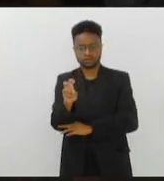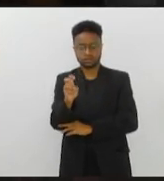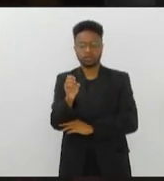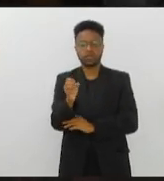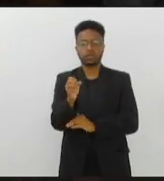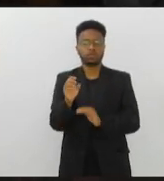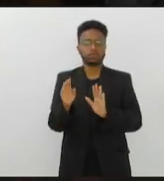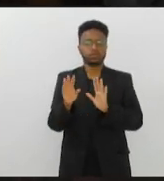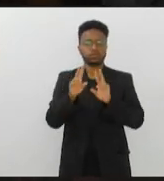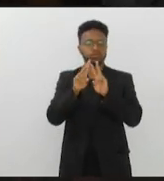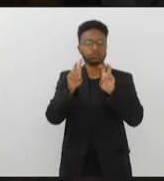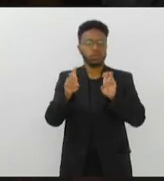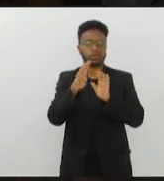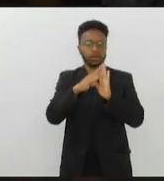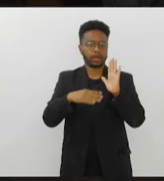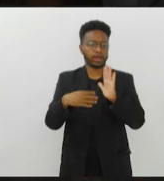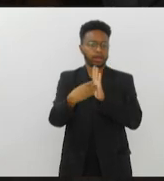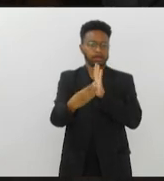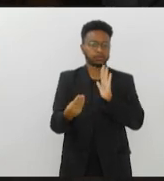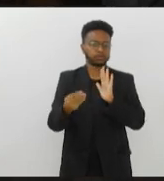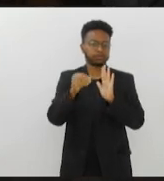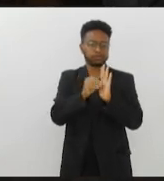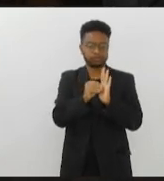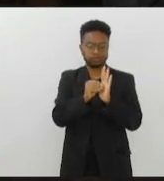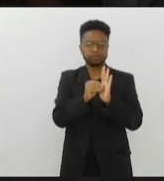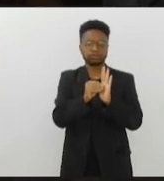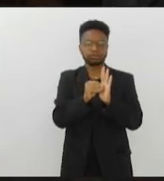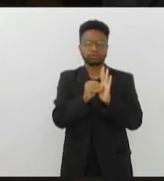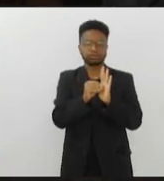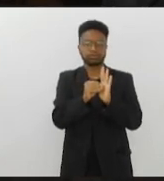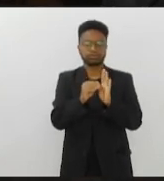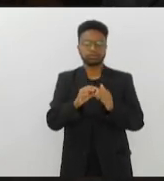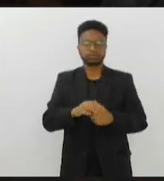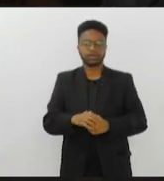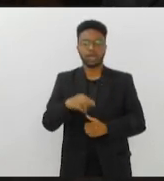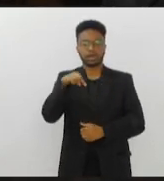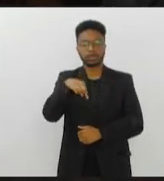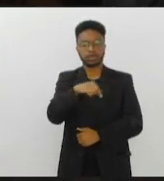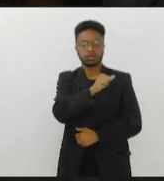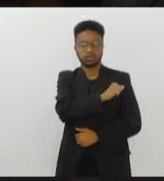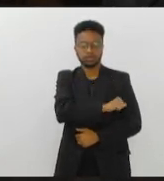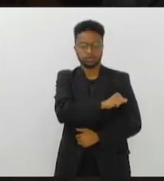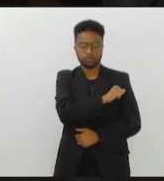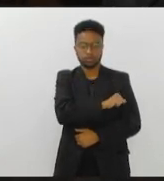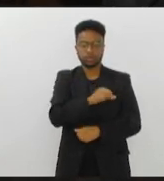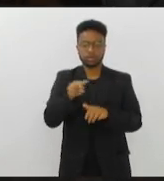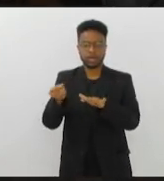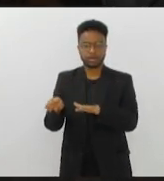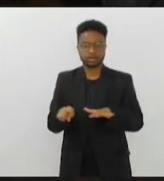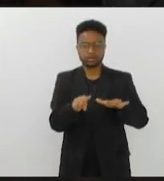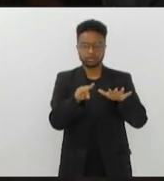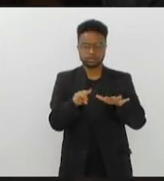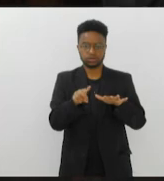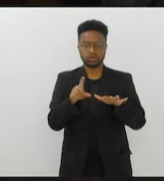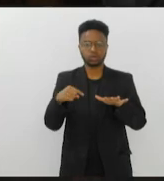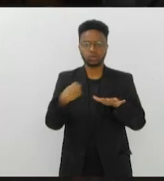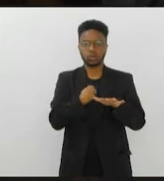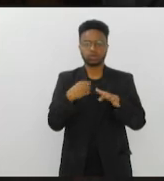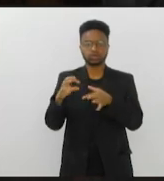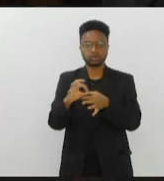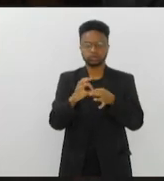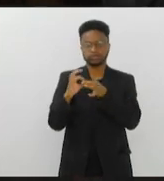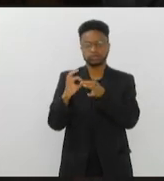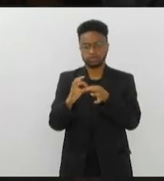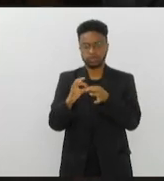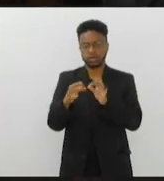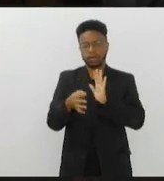de janeiro de 2010, para incluir no calendário oficial do Estado do Rio de Janeiro a semana Somos Um.